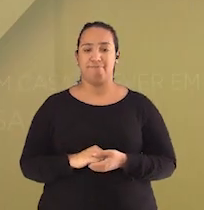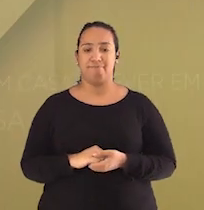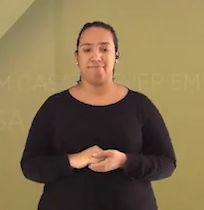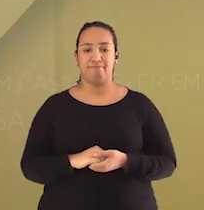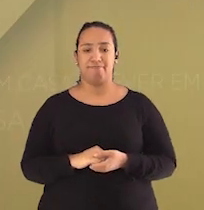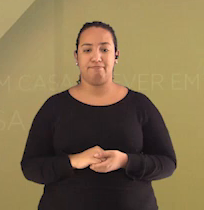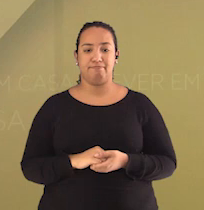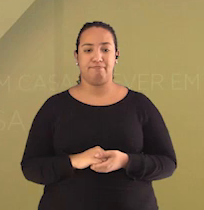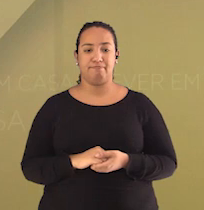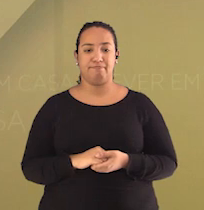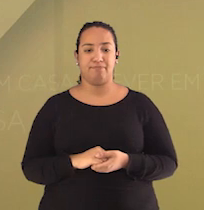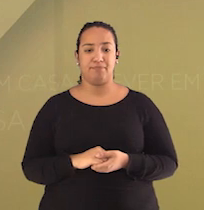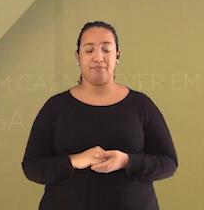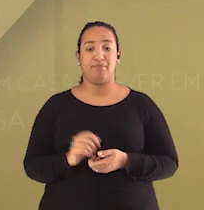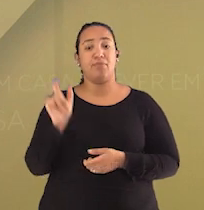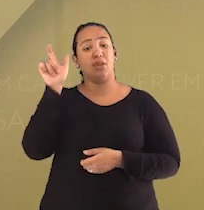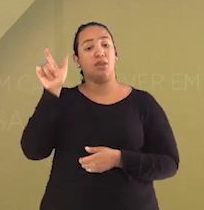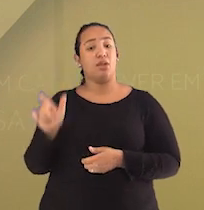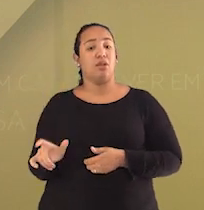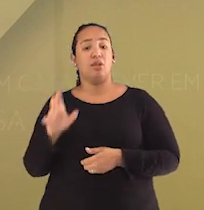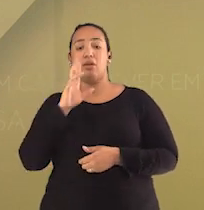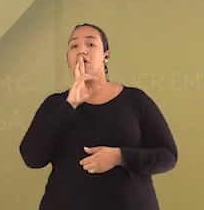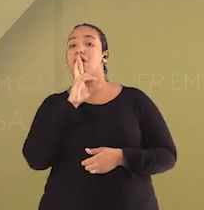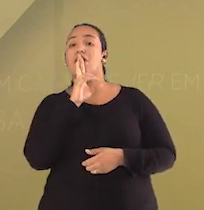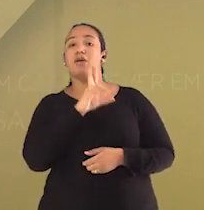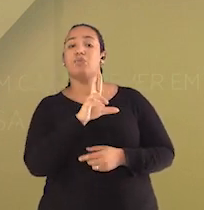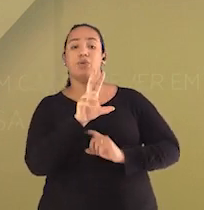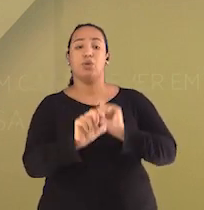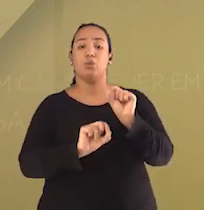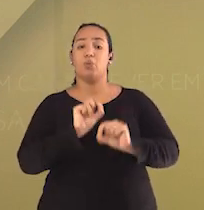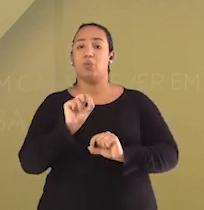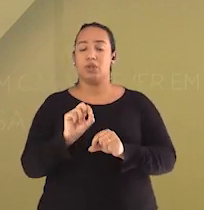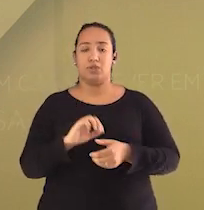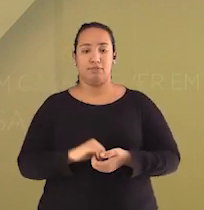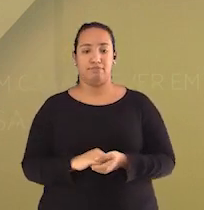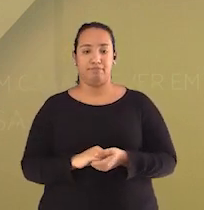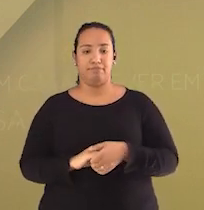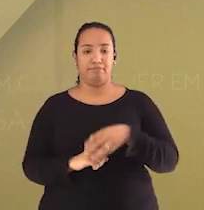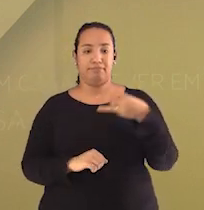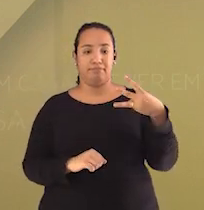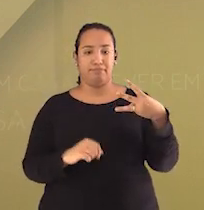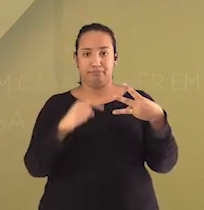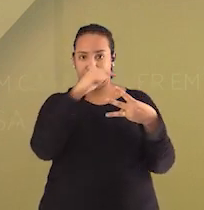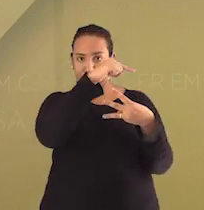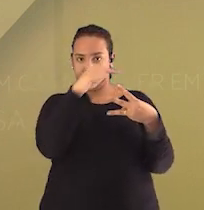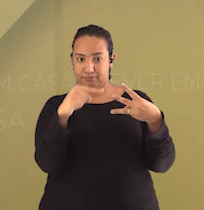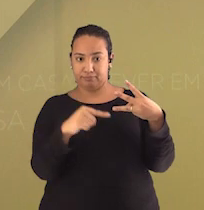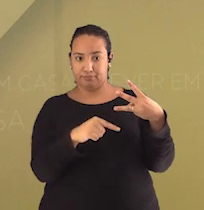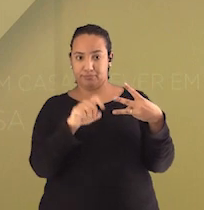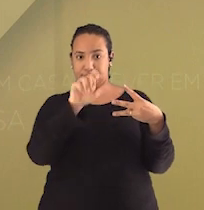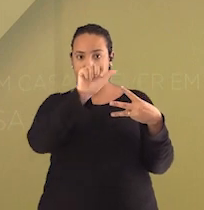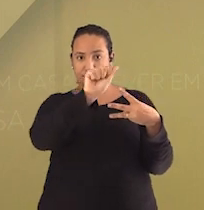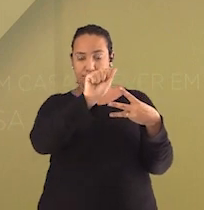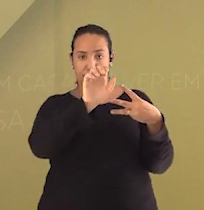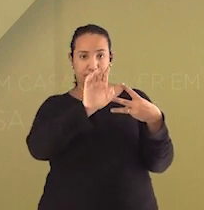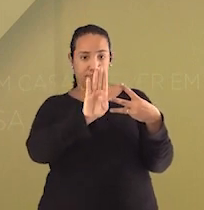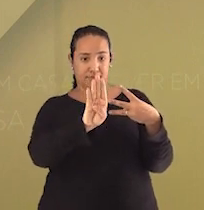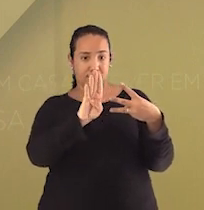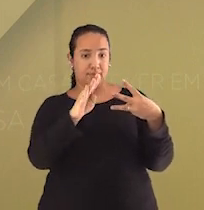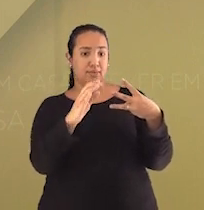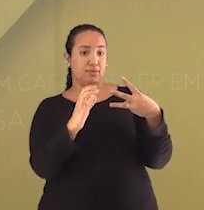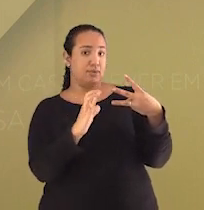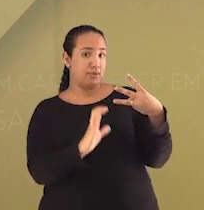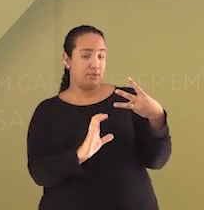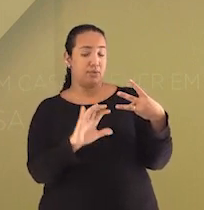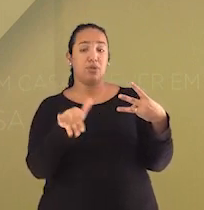What did Leonardo say? O que Leonardo disse? My favorite actor is Kevin Klein. My favorite food